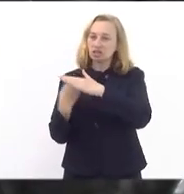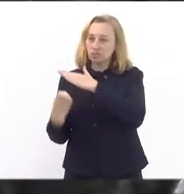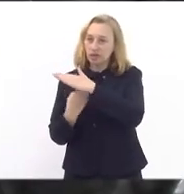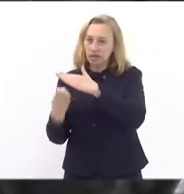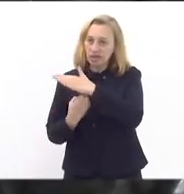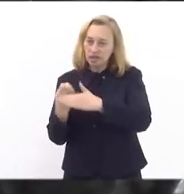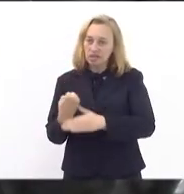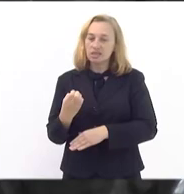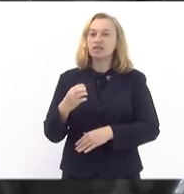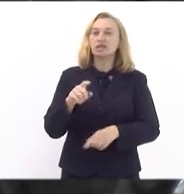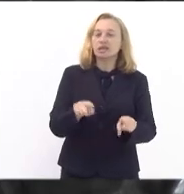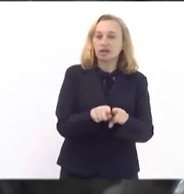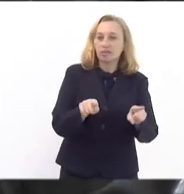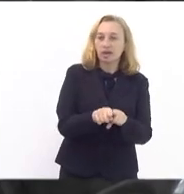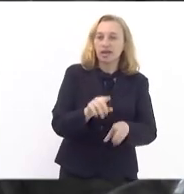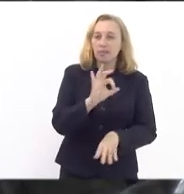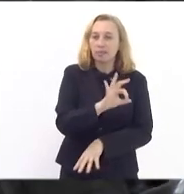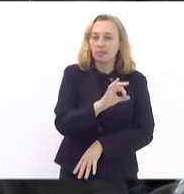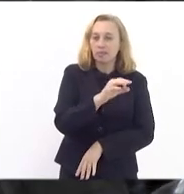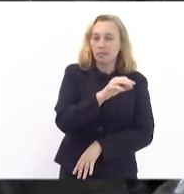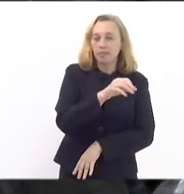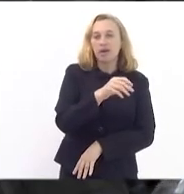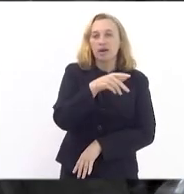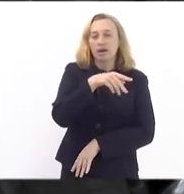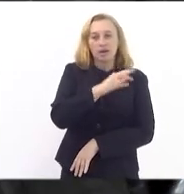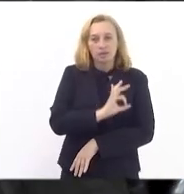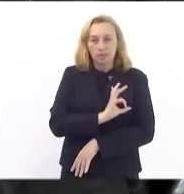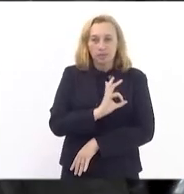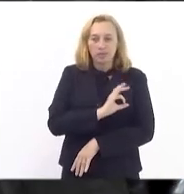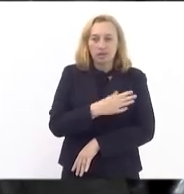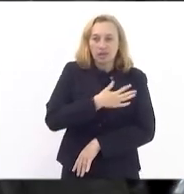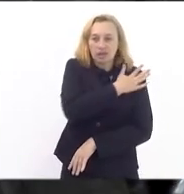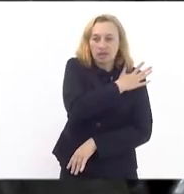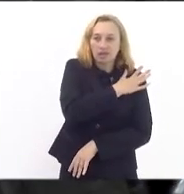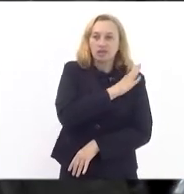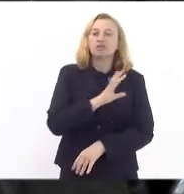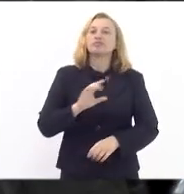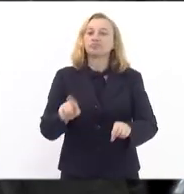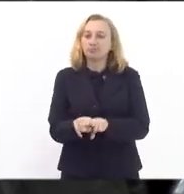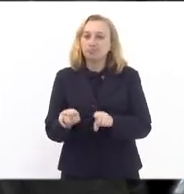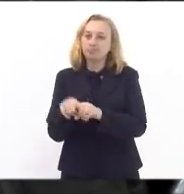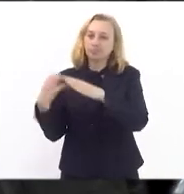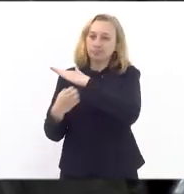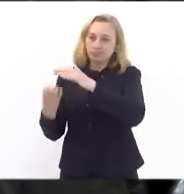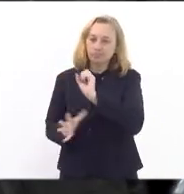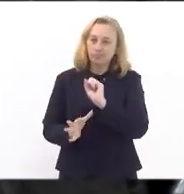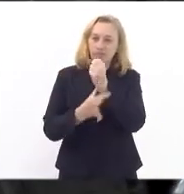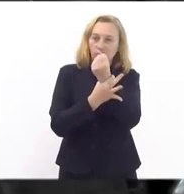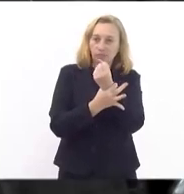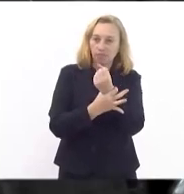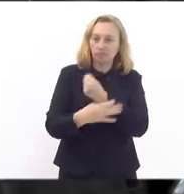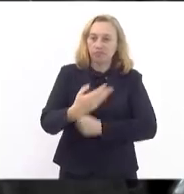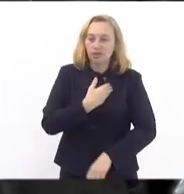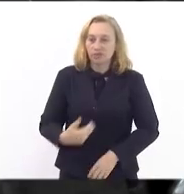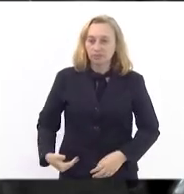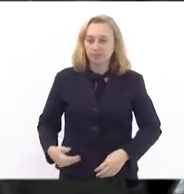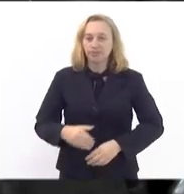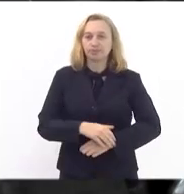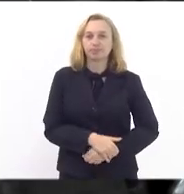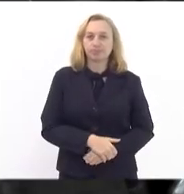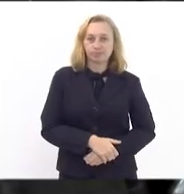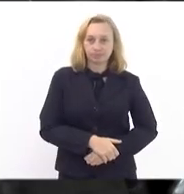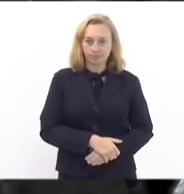PM através do seu Batalhão Ferroviário whisky Instituto de Segurança Pública o representante da Associação dos reciclados